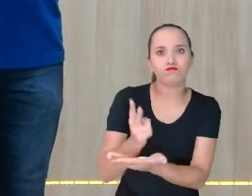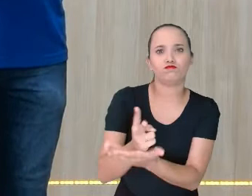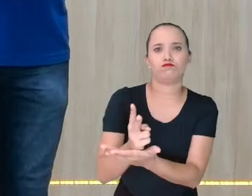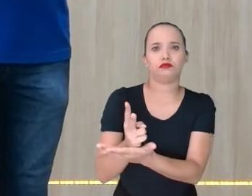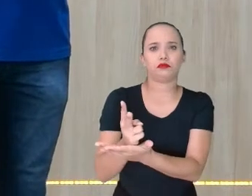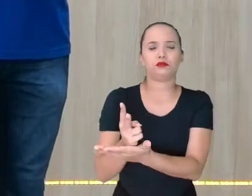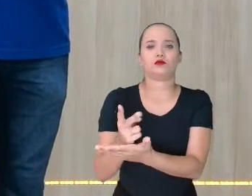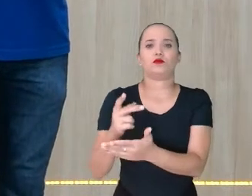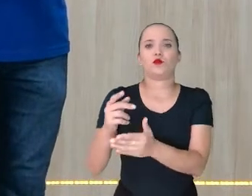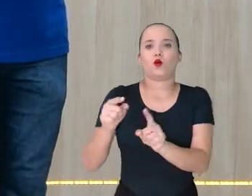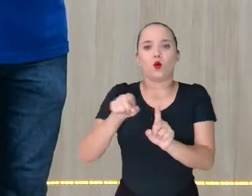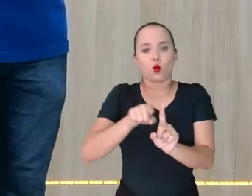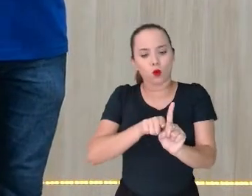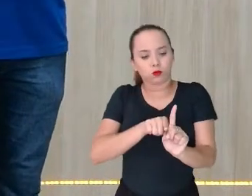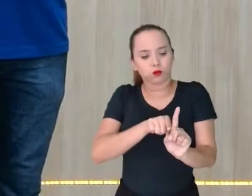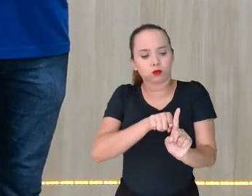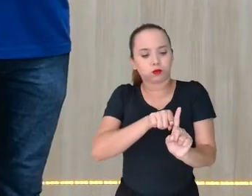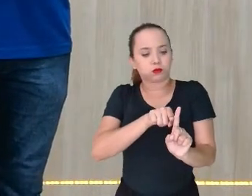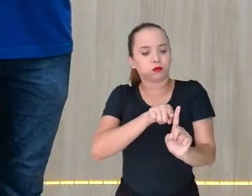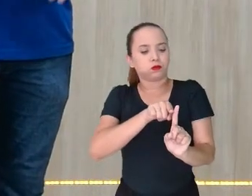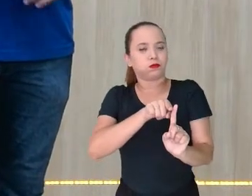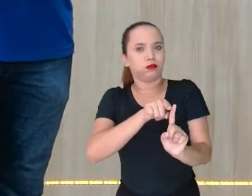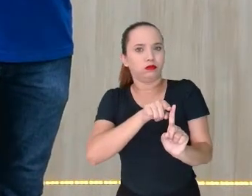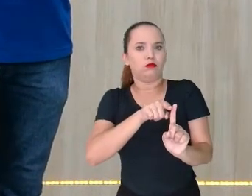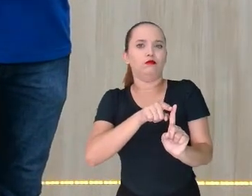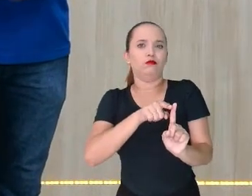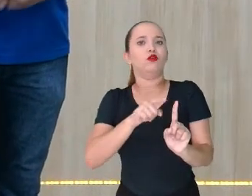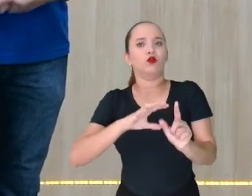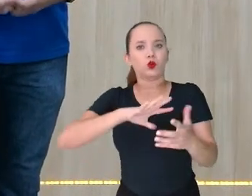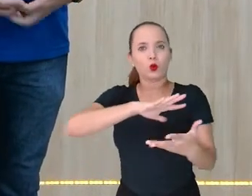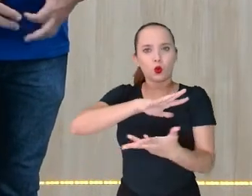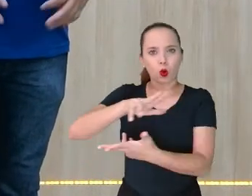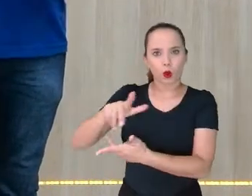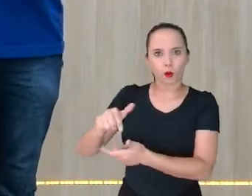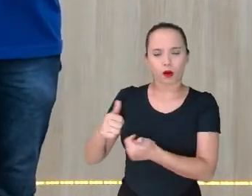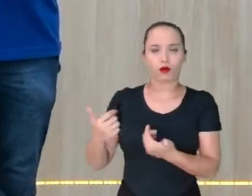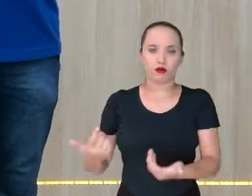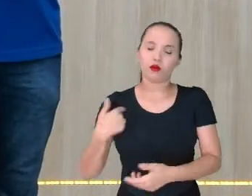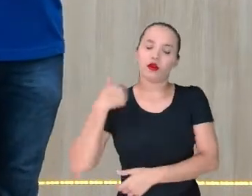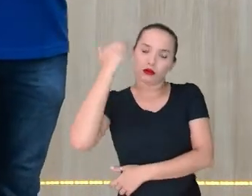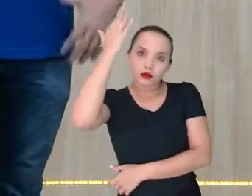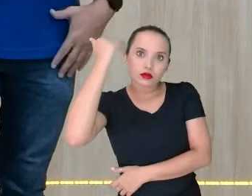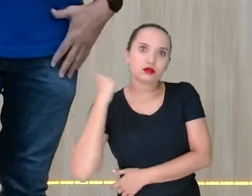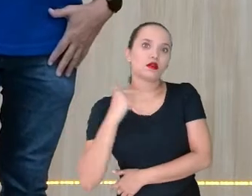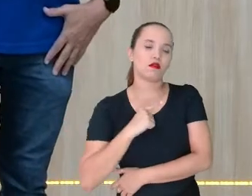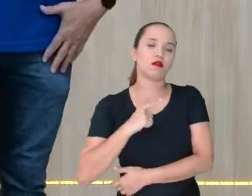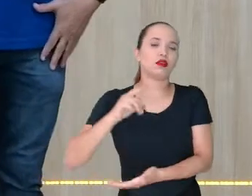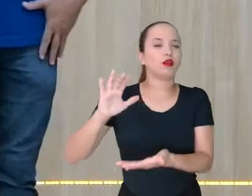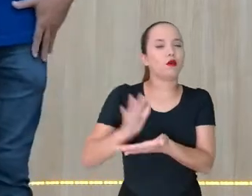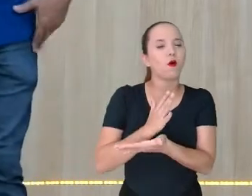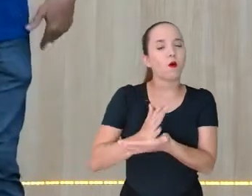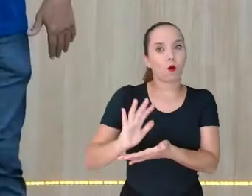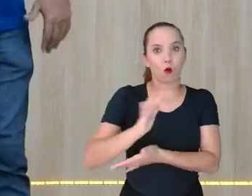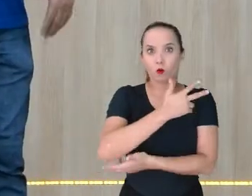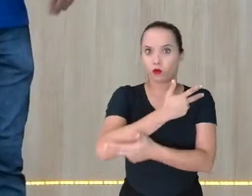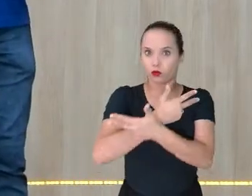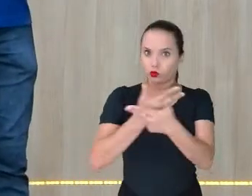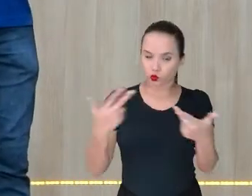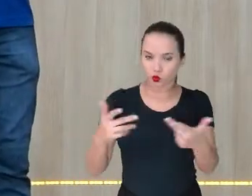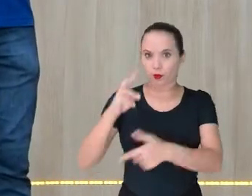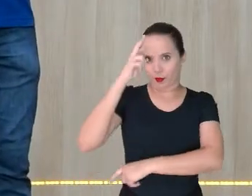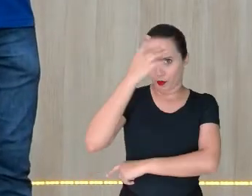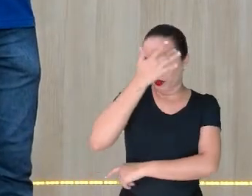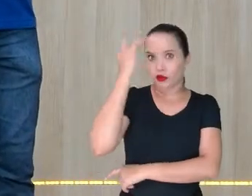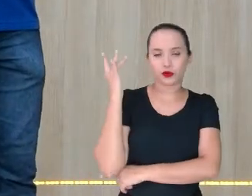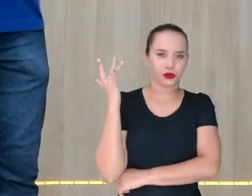um aquecimento global. E esse aquecimento global, eu sei que tem algumas criaturas aí nesse mundo, meu Deus, que acha